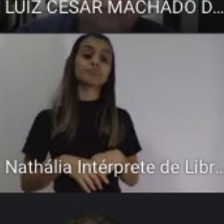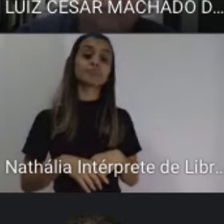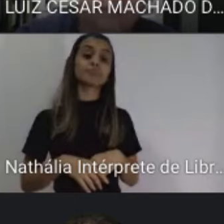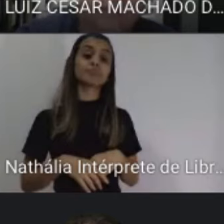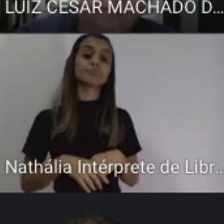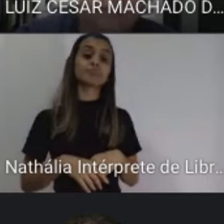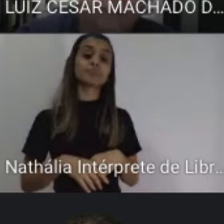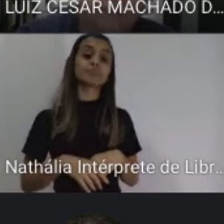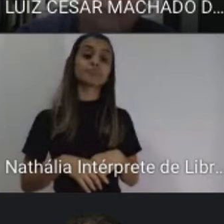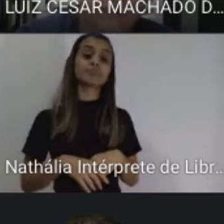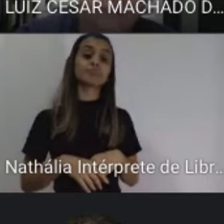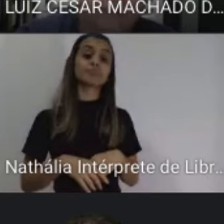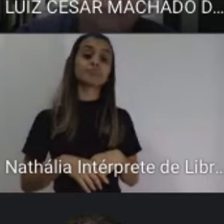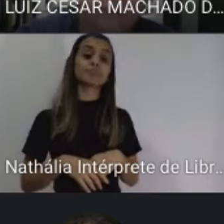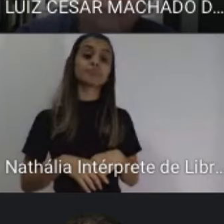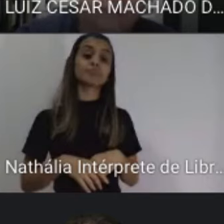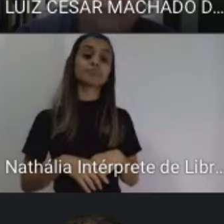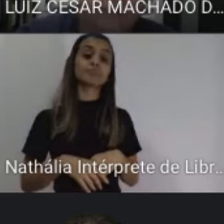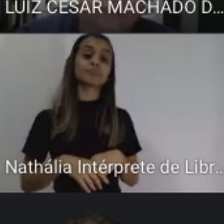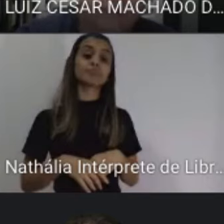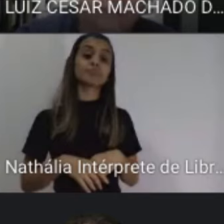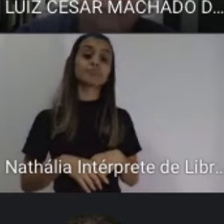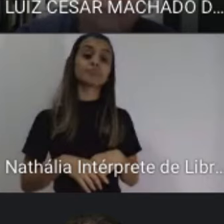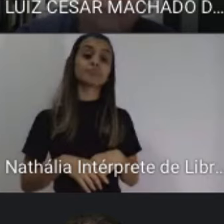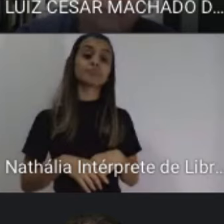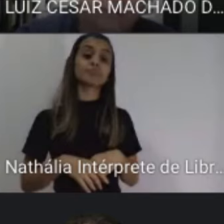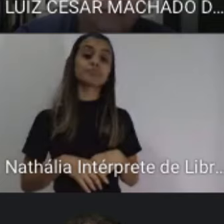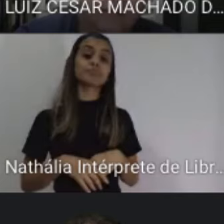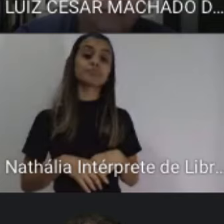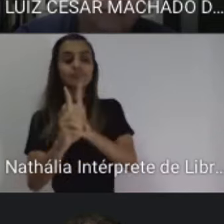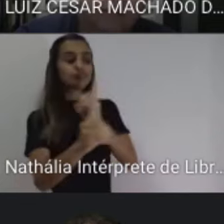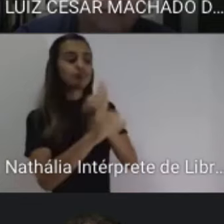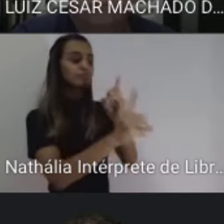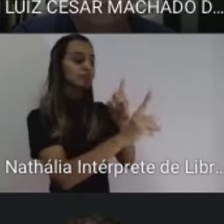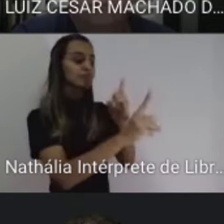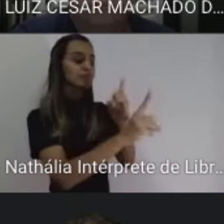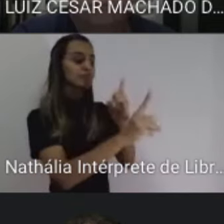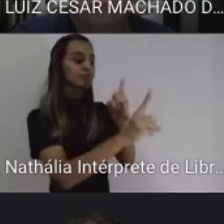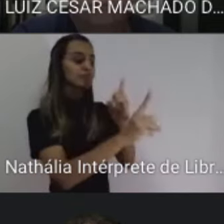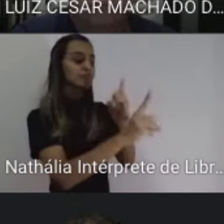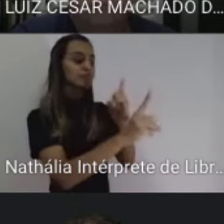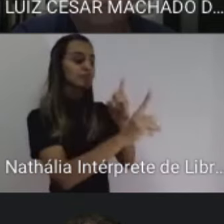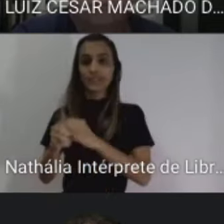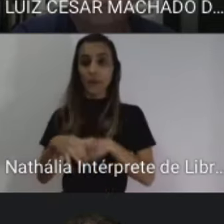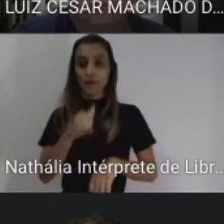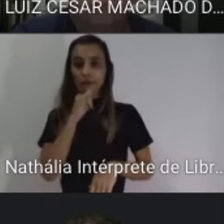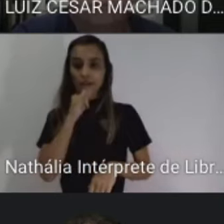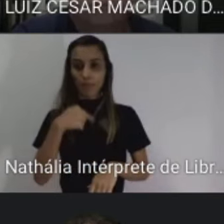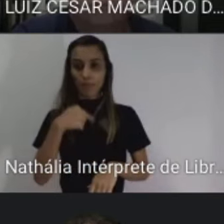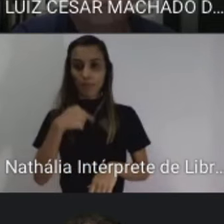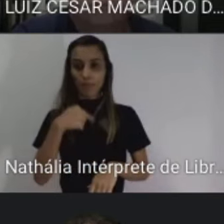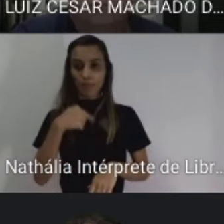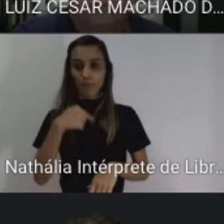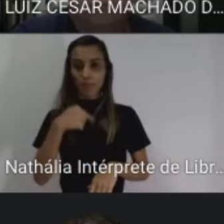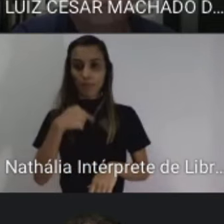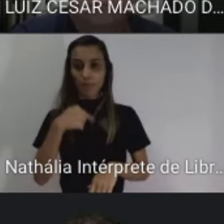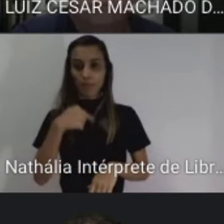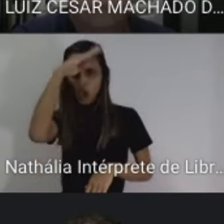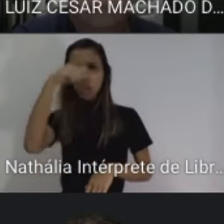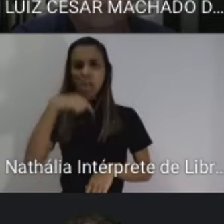mais do que simples atos de fala, uma manifestação de uma doutrina: ah, eu sou anticomunista. Me parece que não